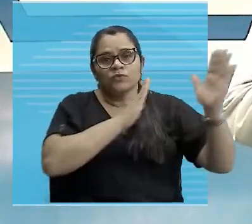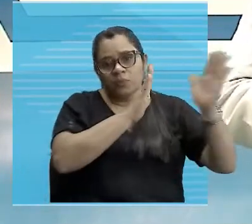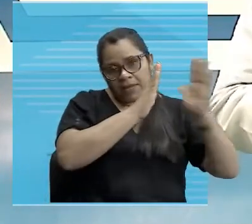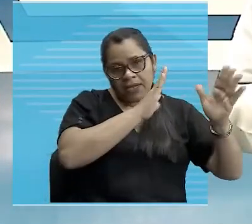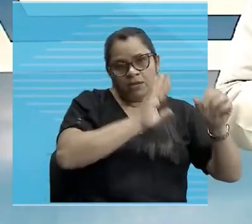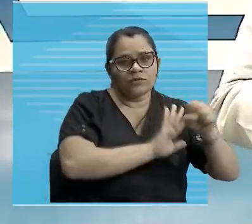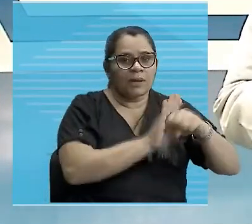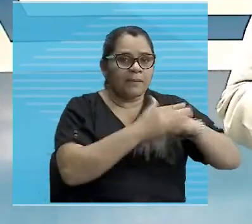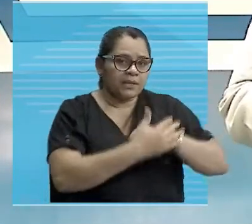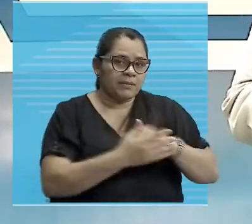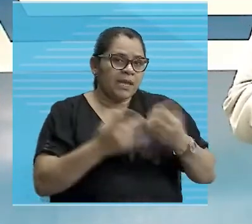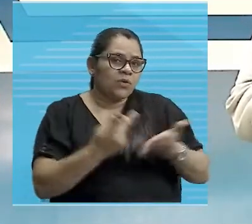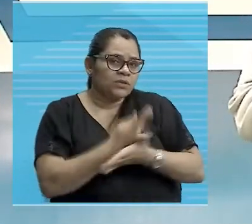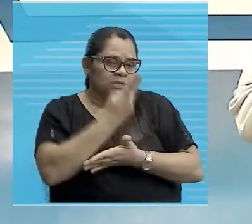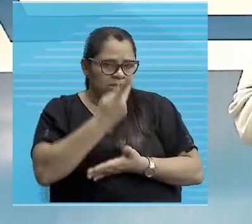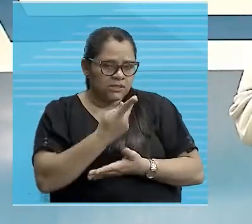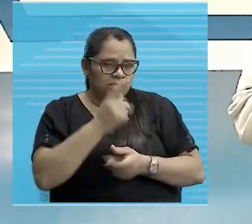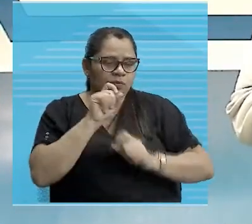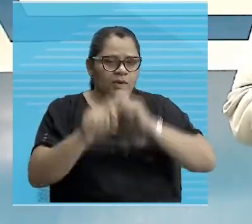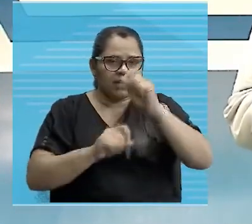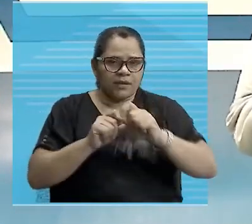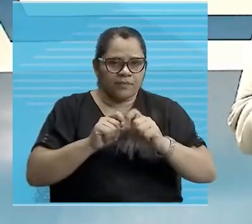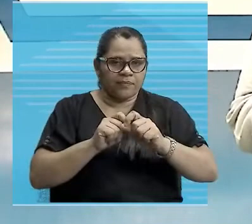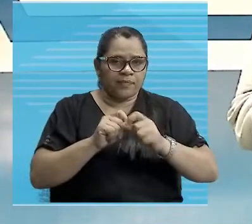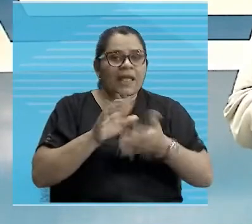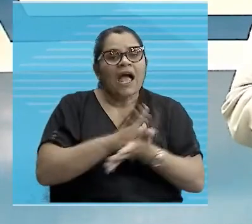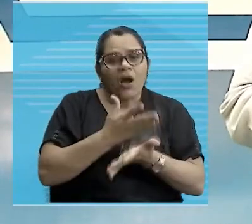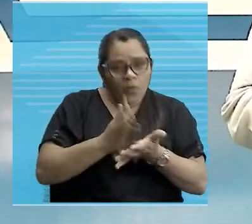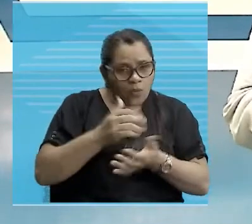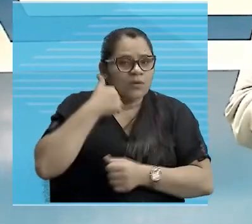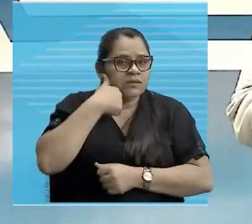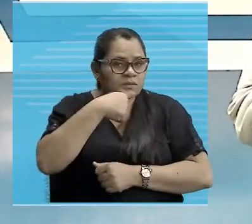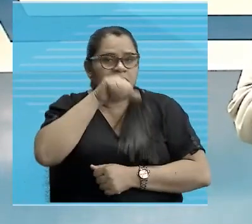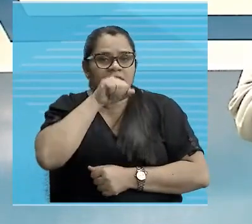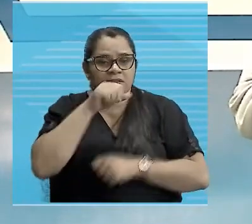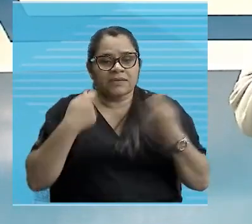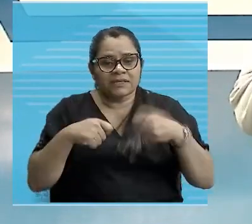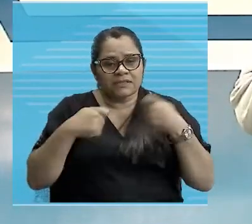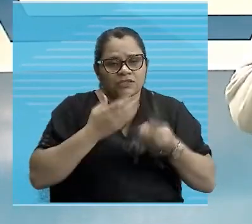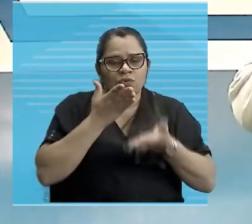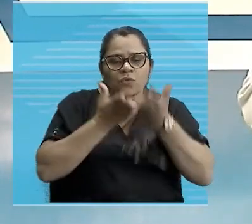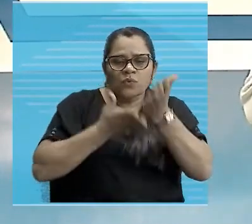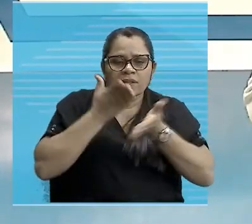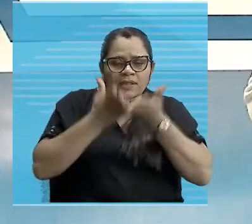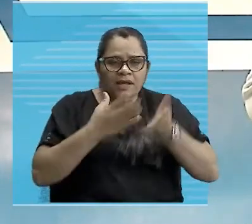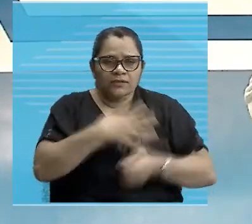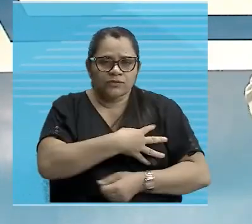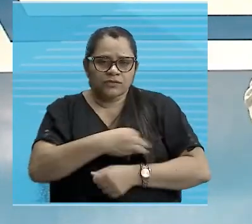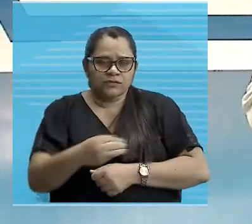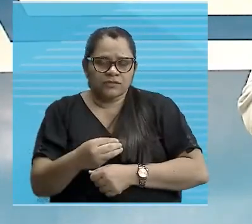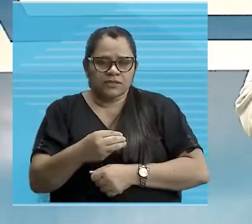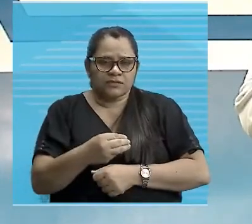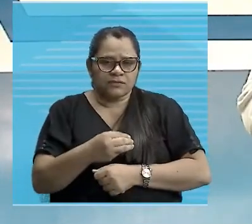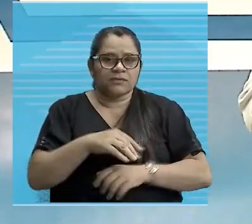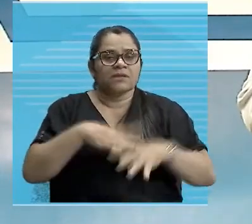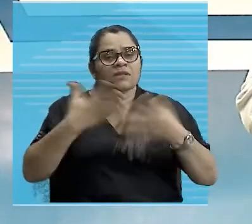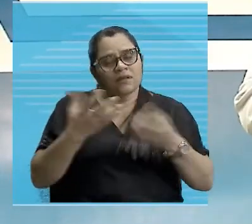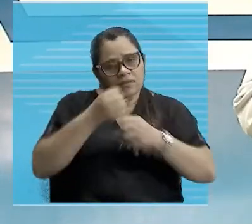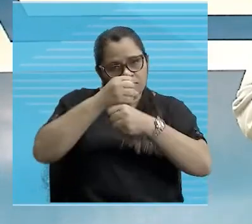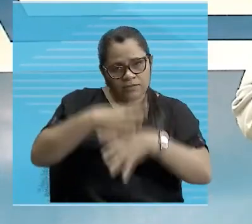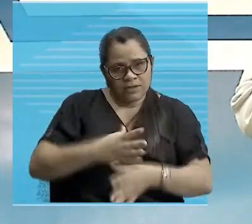aconteceu? Muitas dessas mães tiveram que cuidar realmente dos filhos. E, gente, deixa eu falar uma coisa para